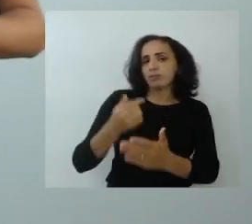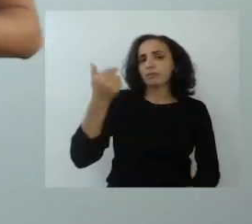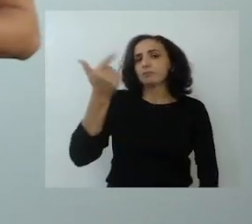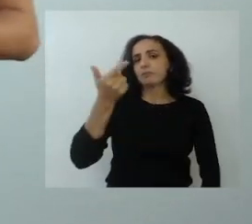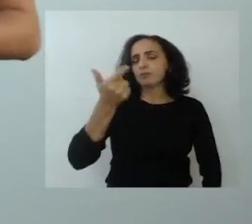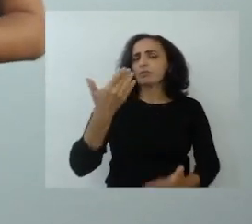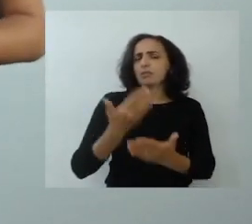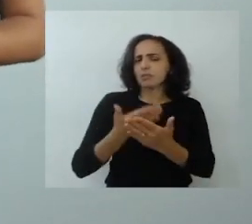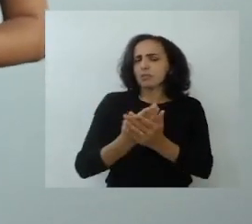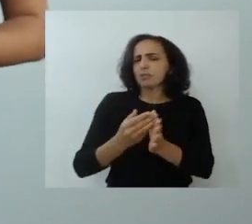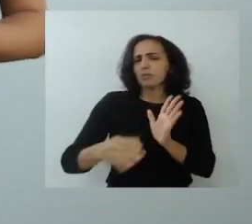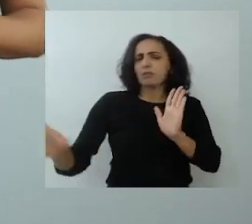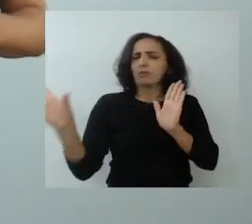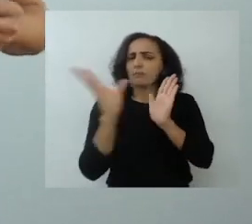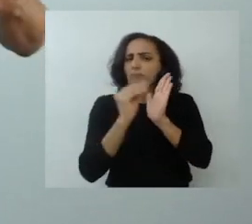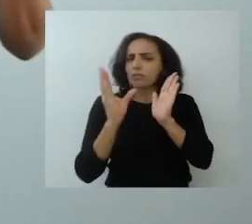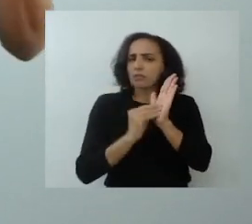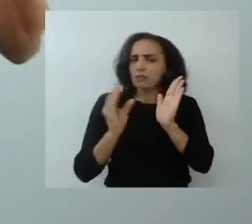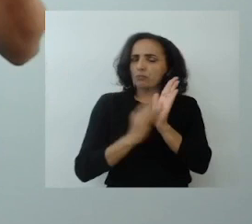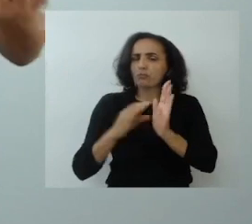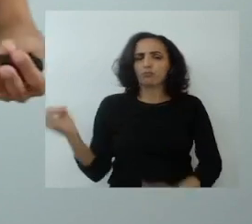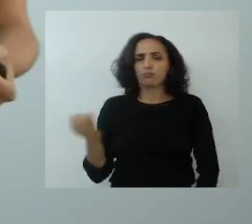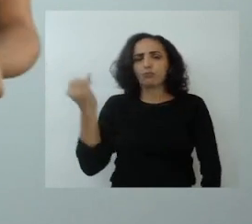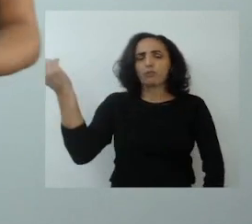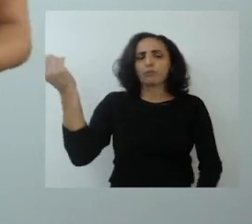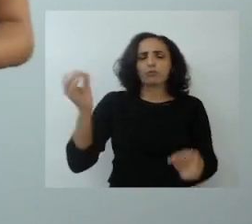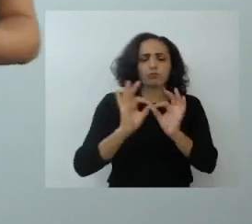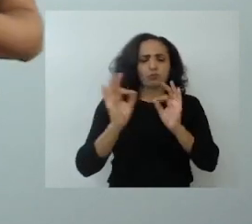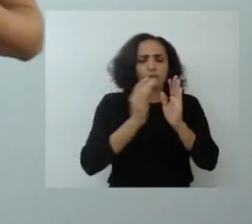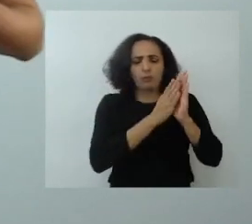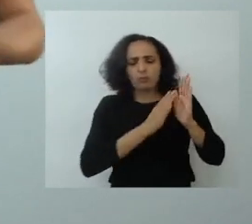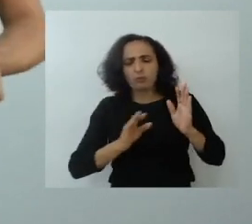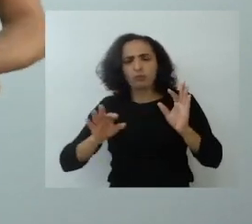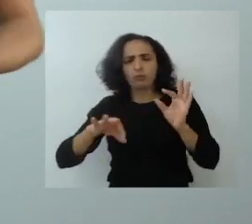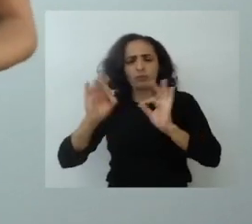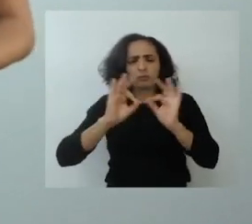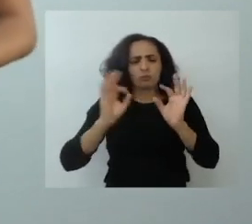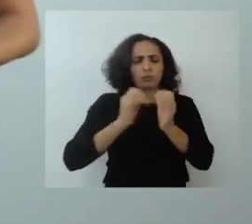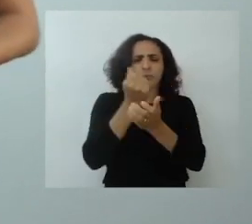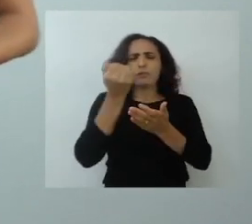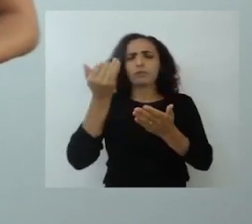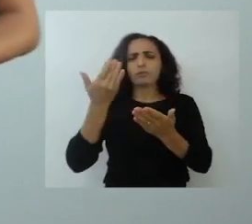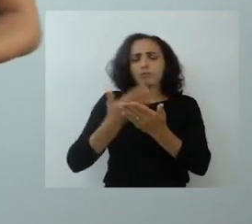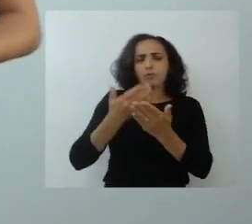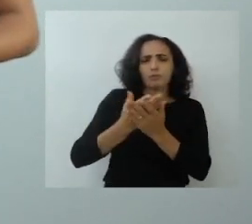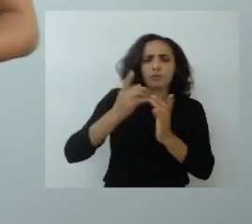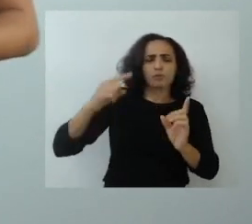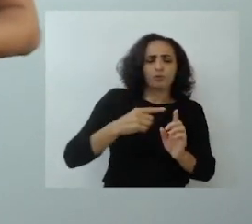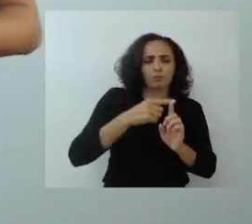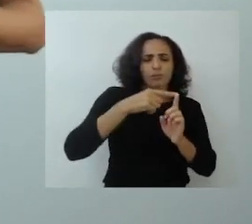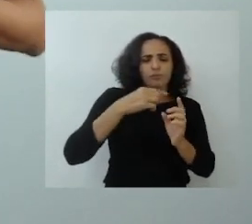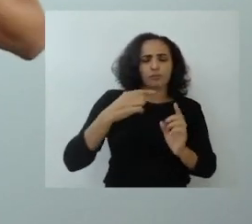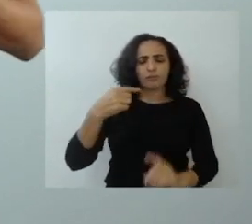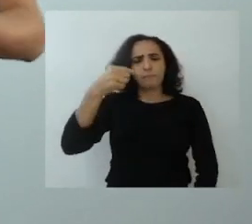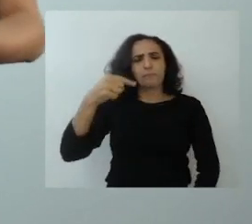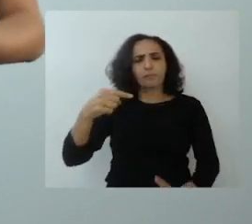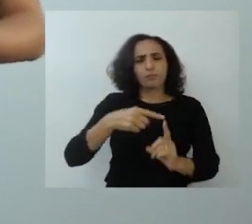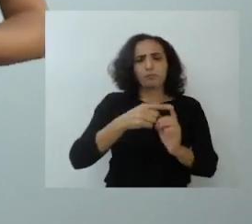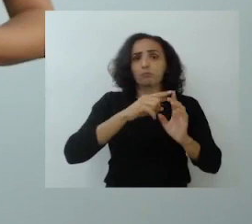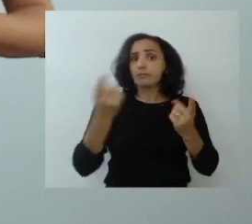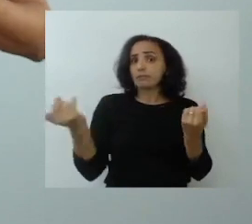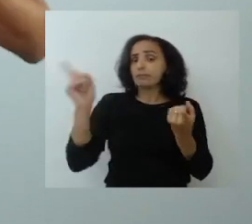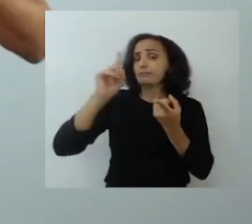que tem muito conteúdo de função quadrática, como o vértice de uma função, ponto de máximo, ponto de mínimo,